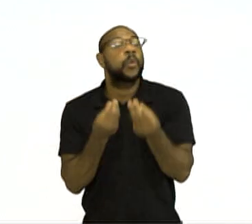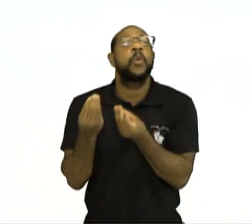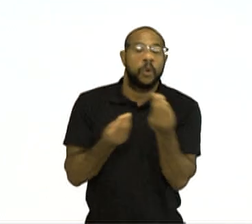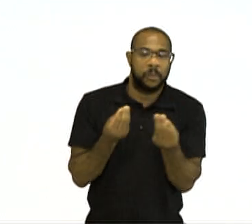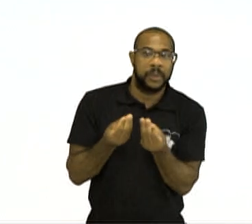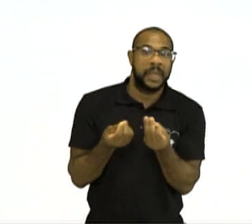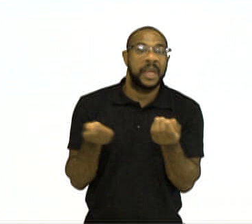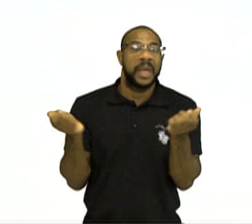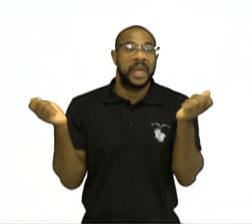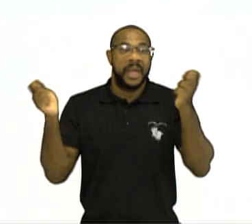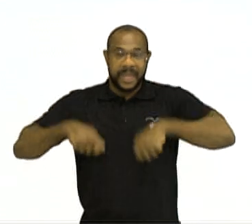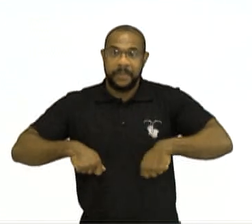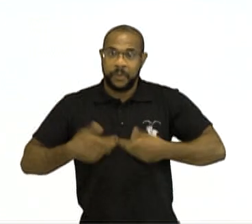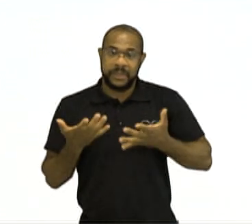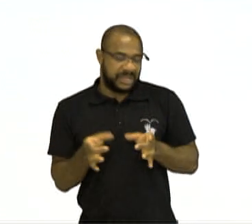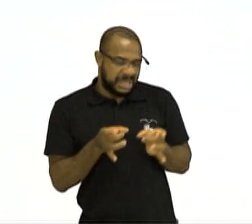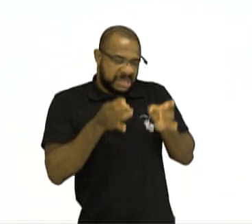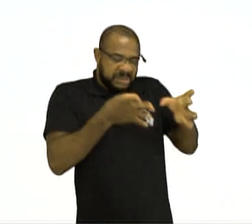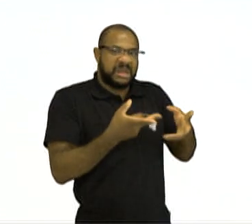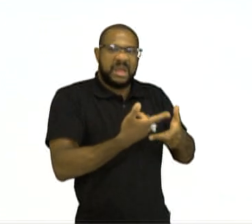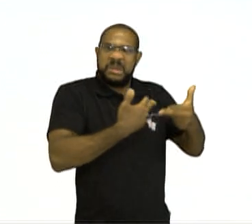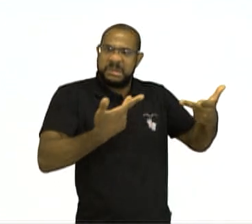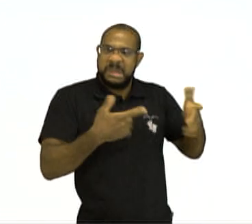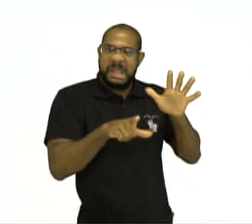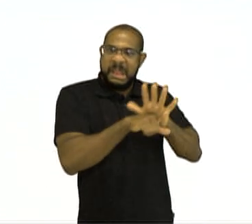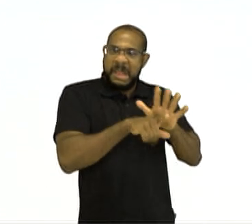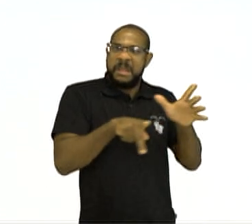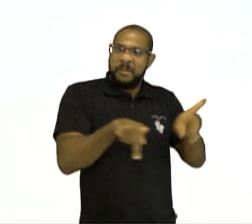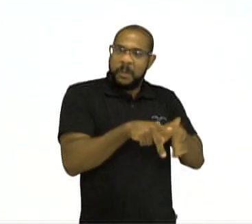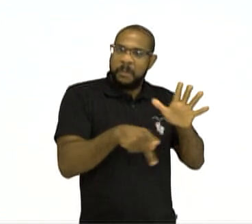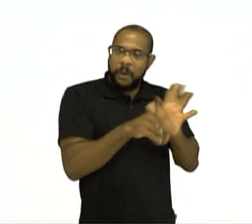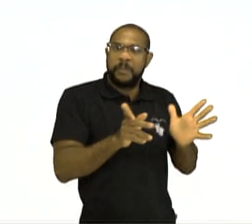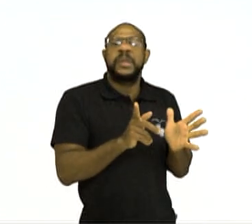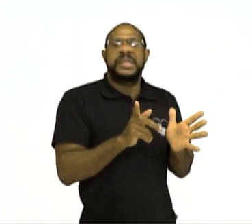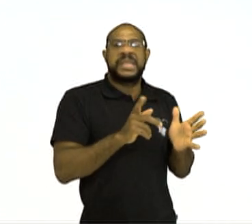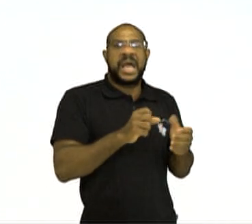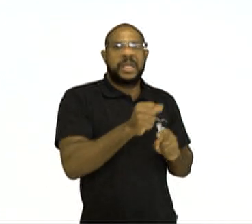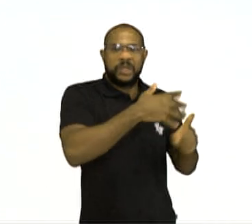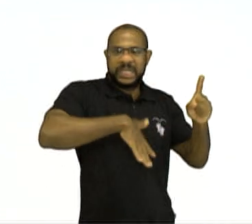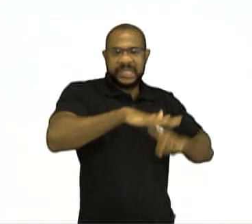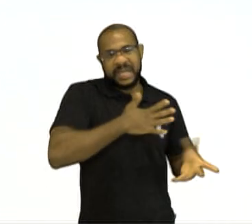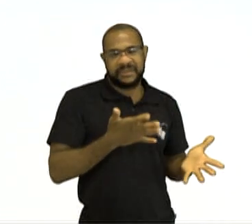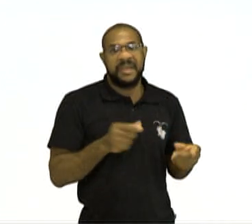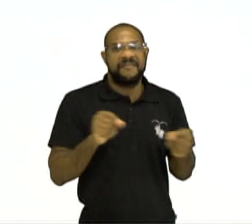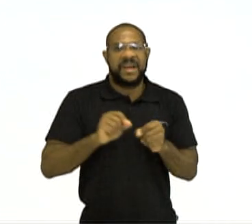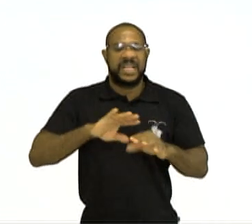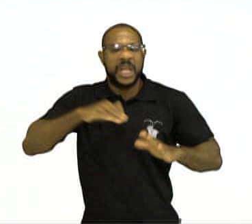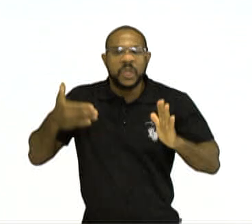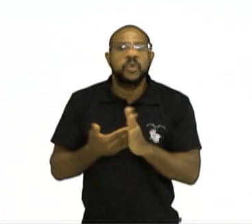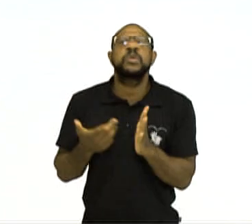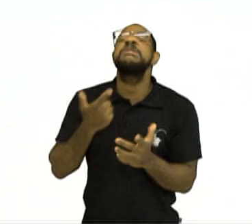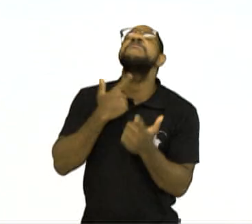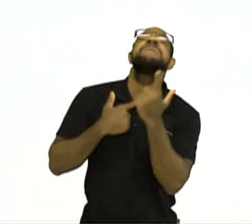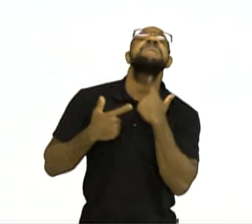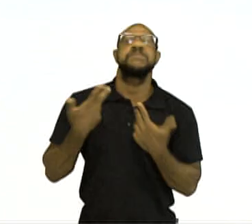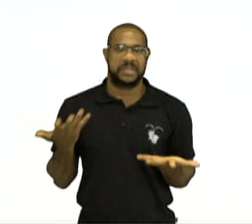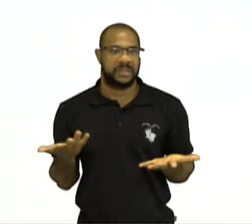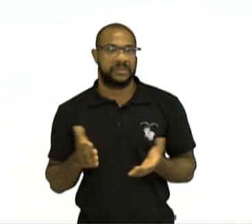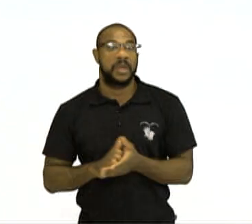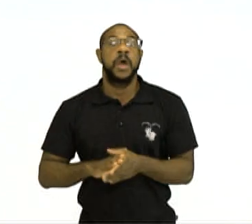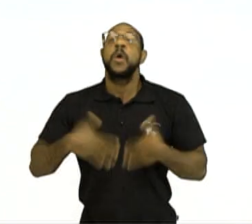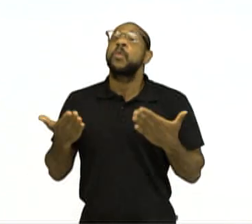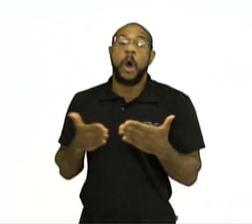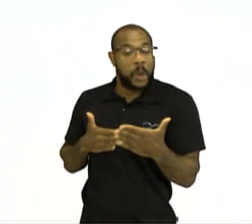possível ignorar que se vive em sociedade e assim fazermos tudo o que desejarmos? Quais os limites que se apresentam aos sujeitos sociais?